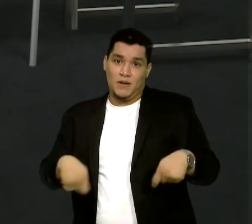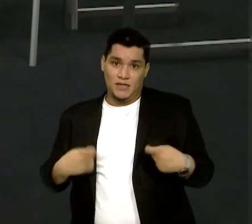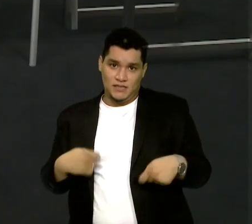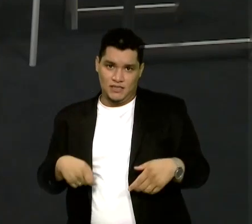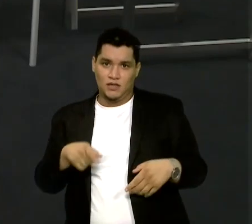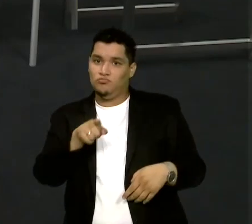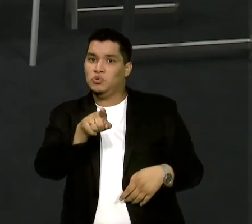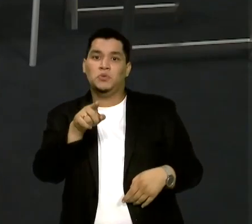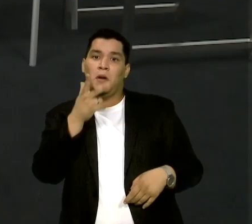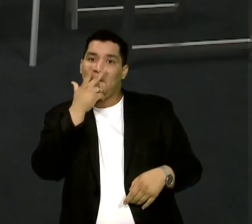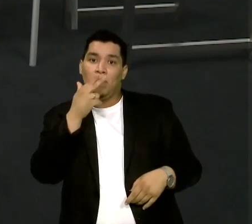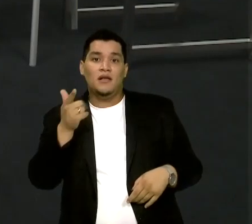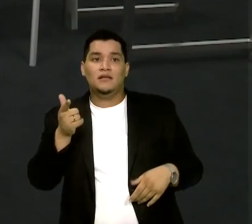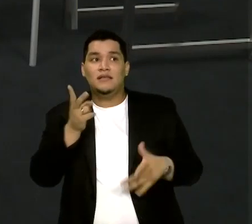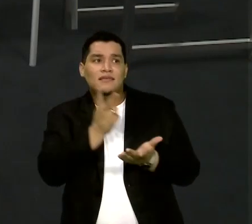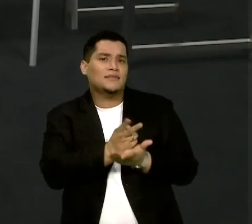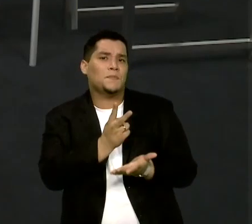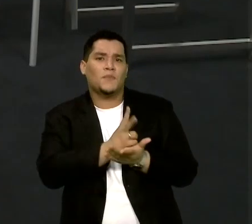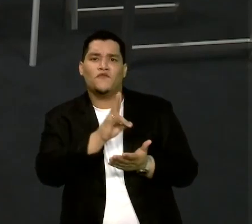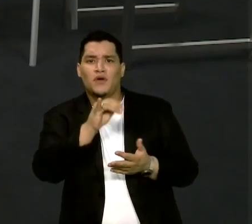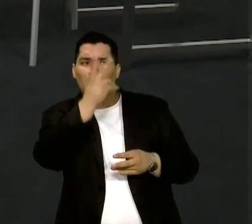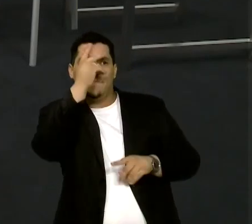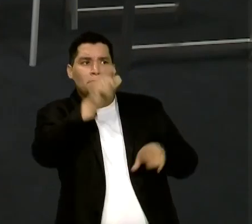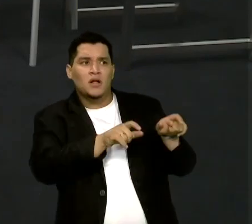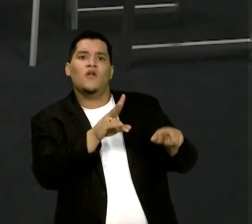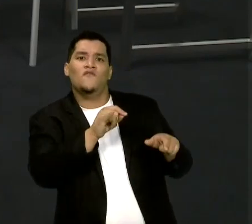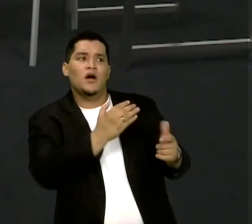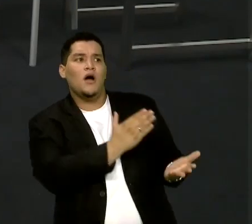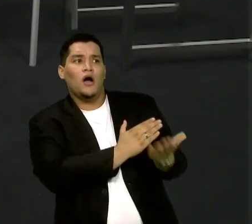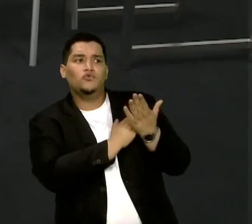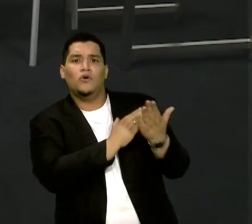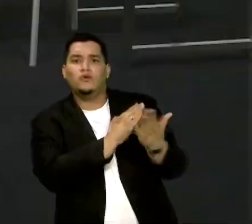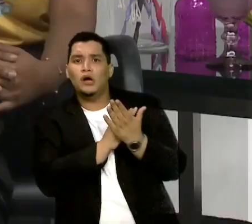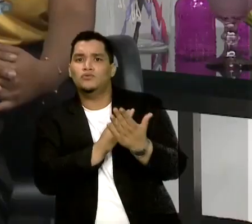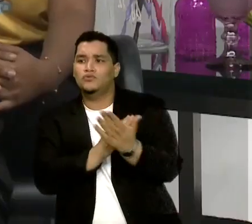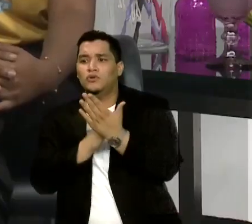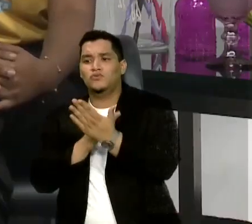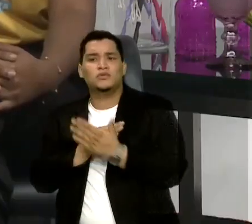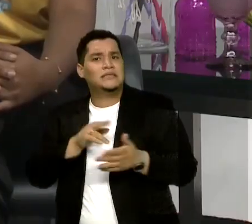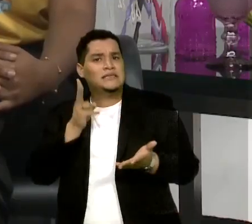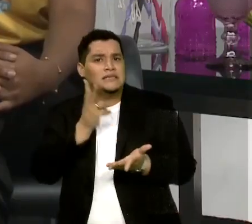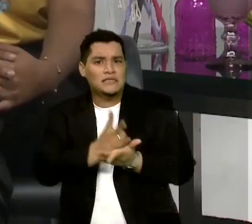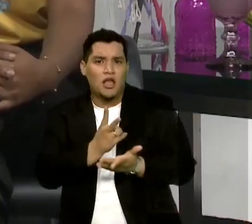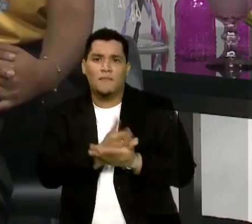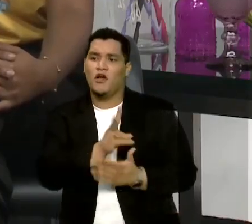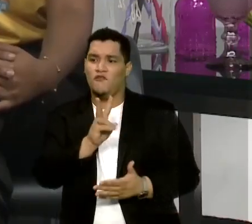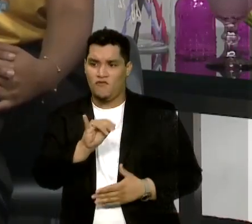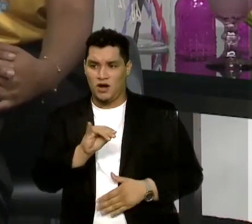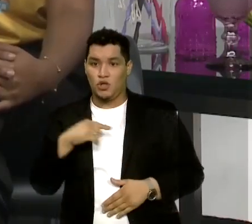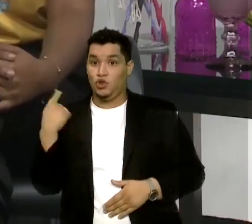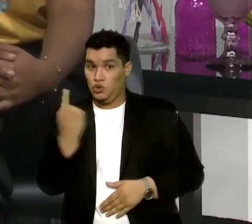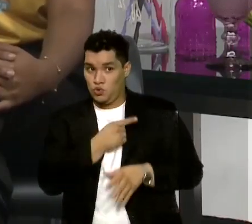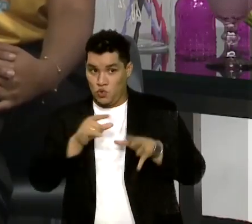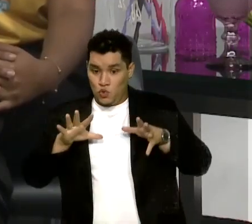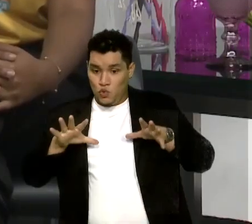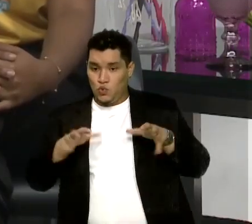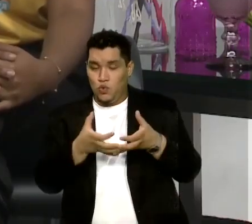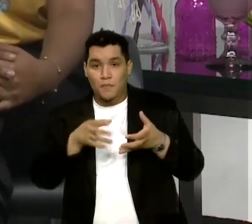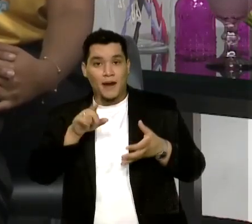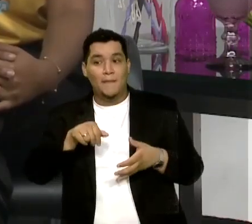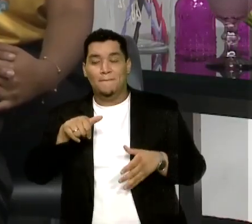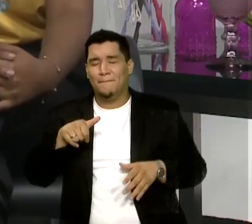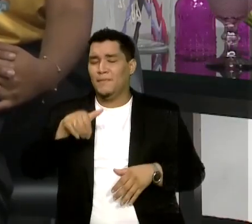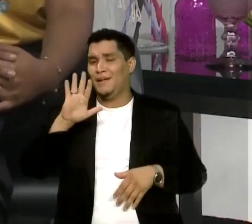alguma formiguinha que vai querer dar a mão para outra, entendeu? E vai dar certo. O coletivo, gente, sempre